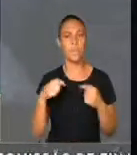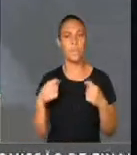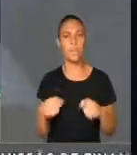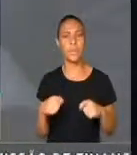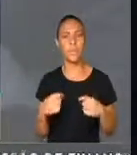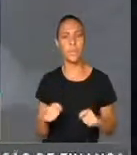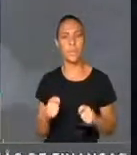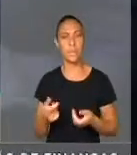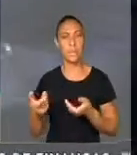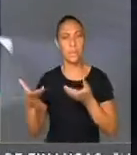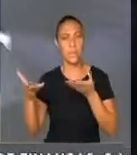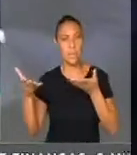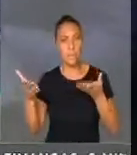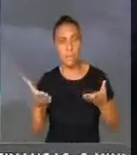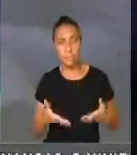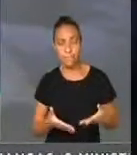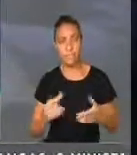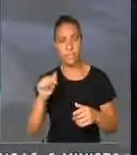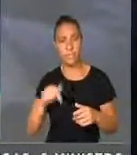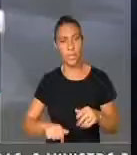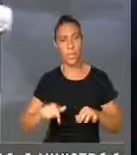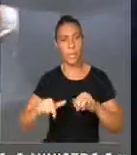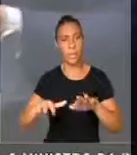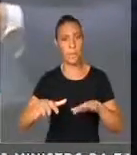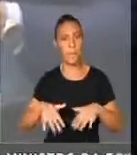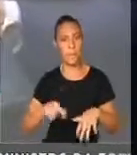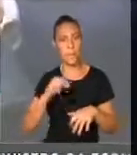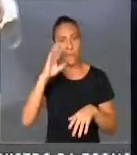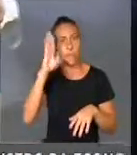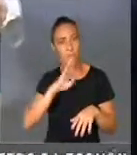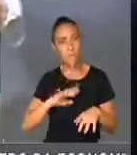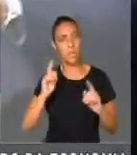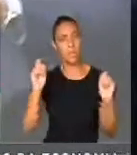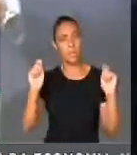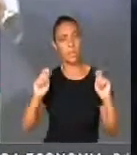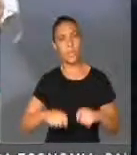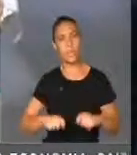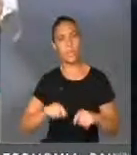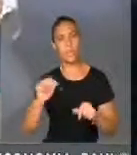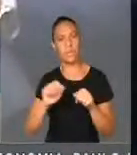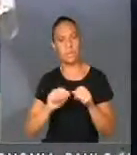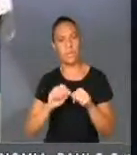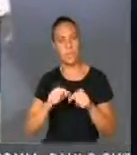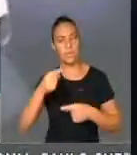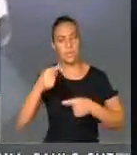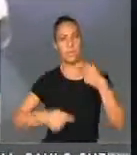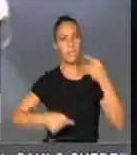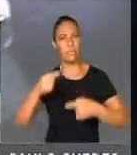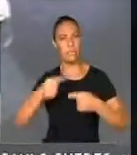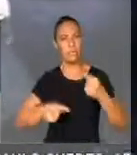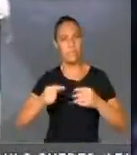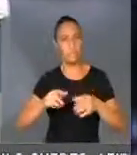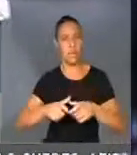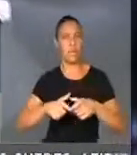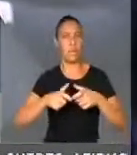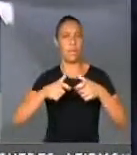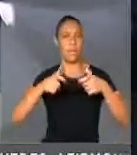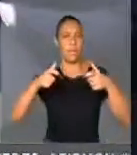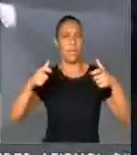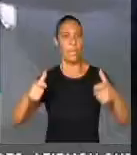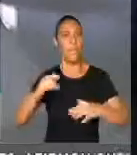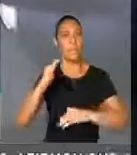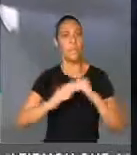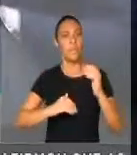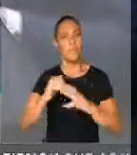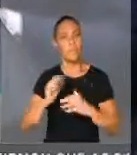a gente precisa trazer para o Parlamento brasileiro a possibilidade de fazer uma discussão mais ampla